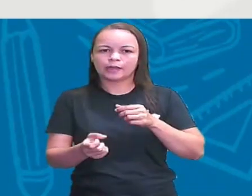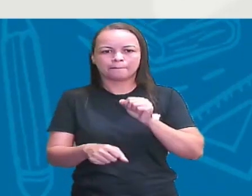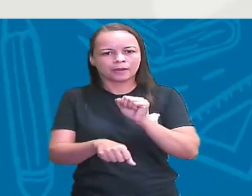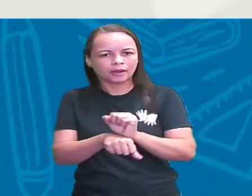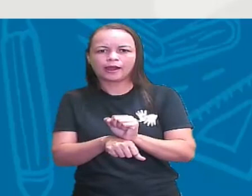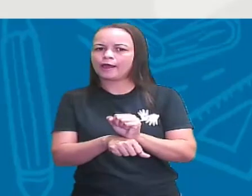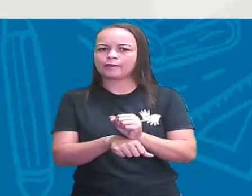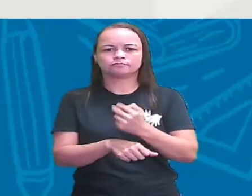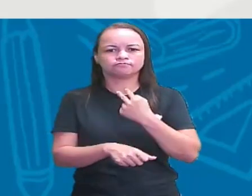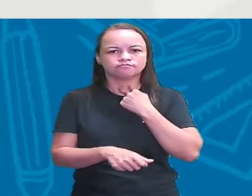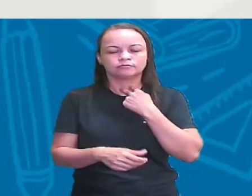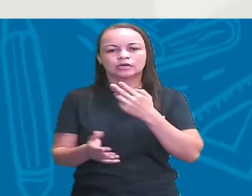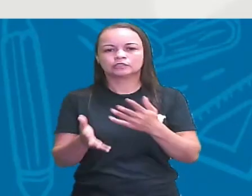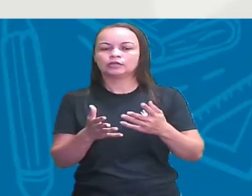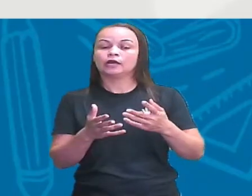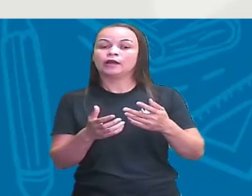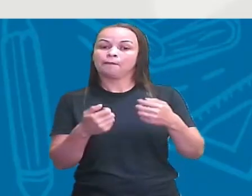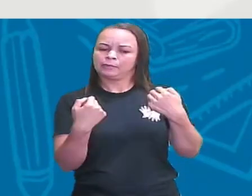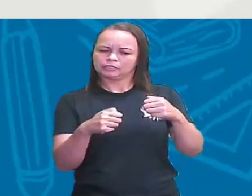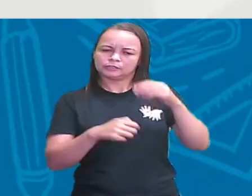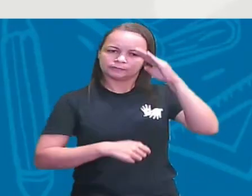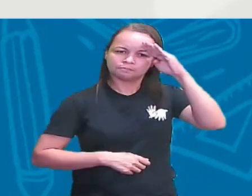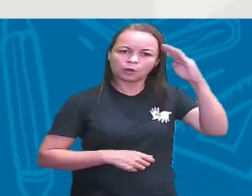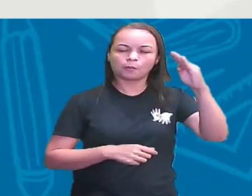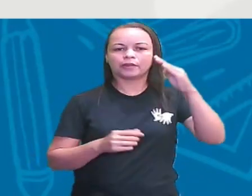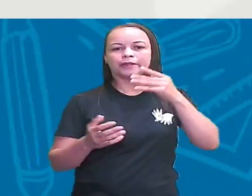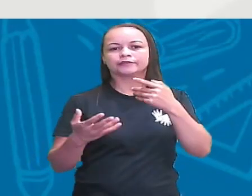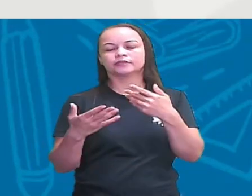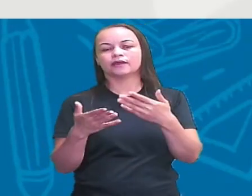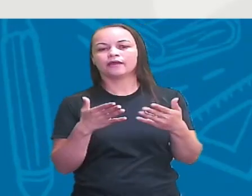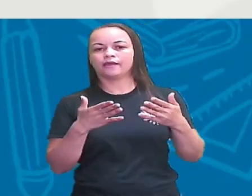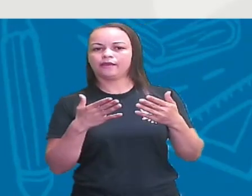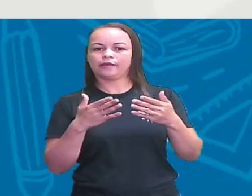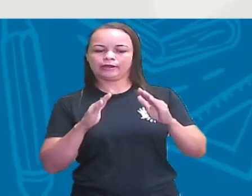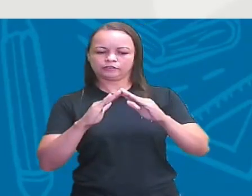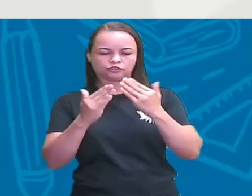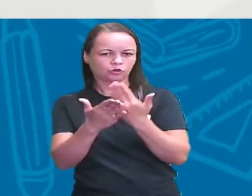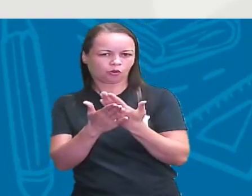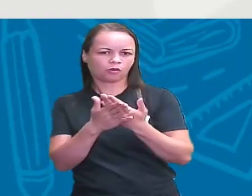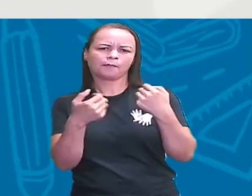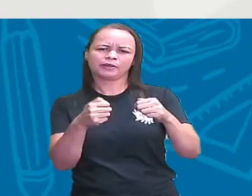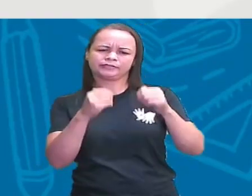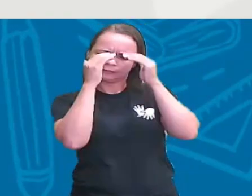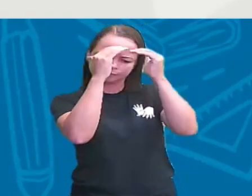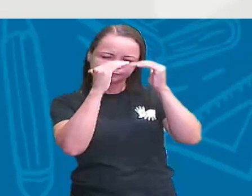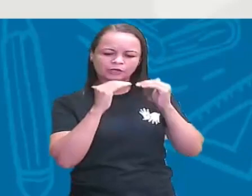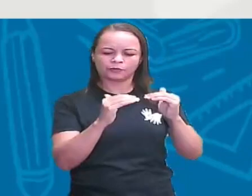E especialmente na escola, a gente precisa ter um respeito, né, por quem fala